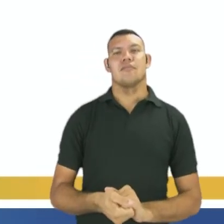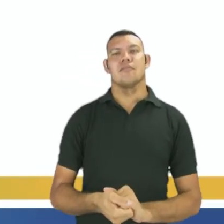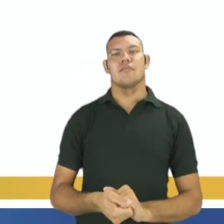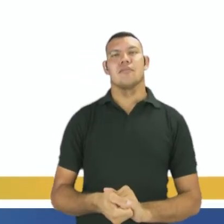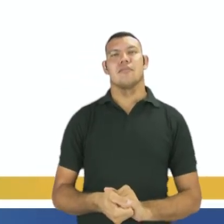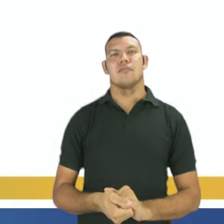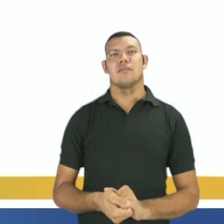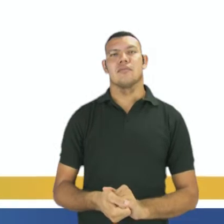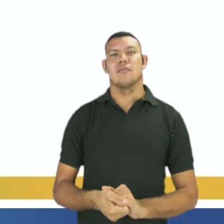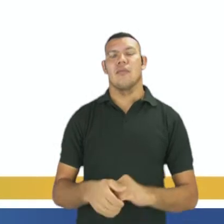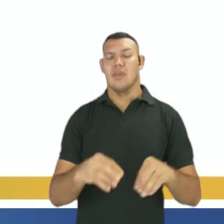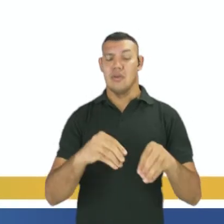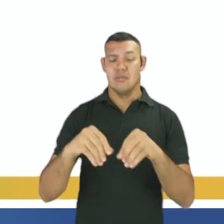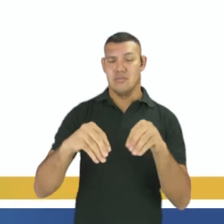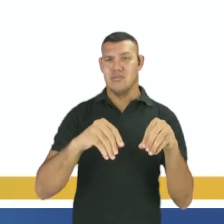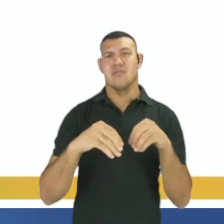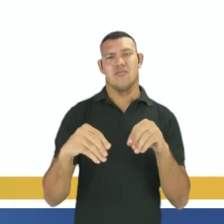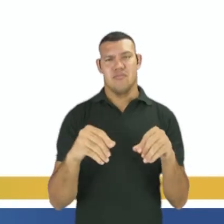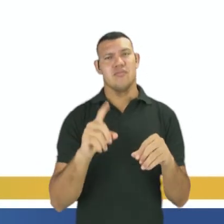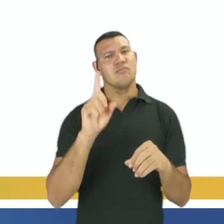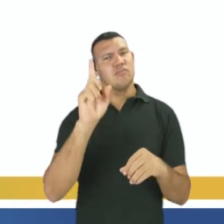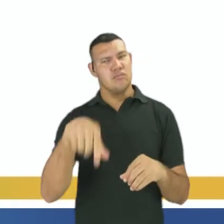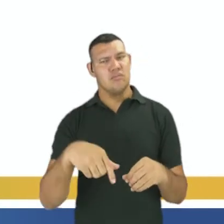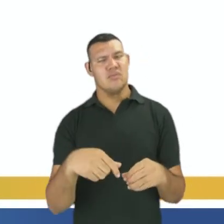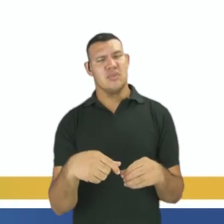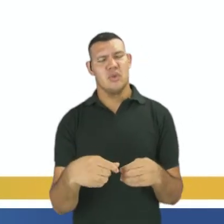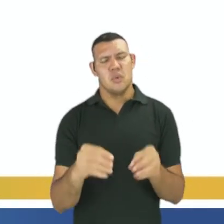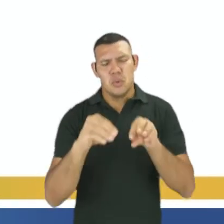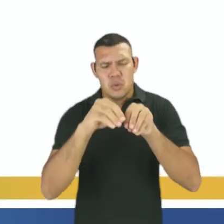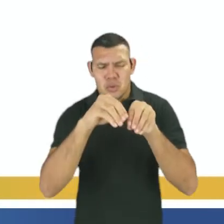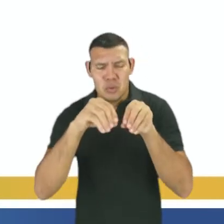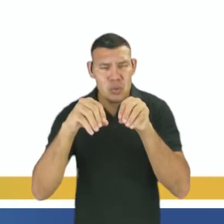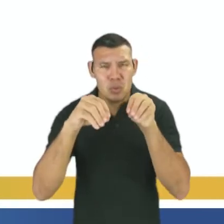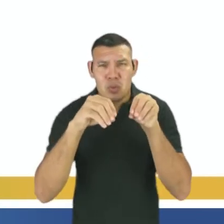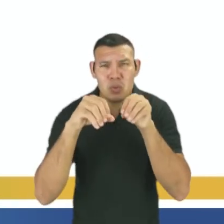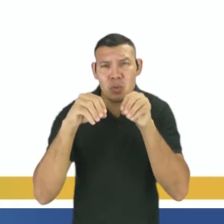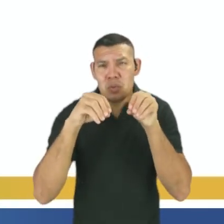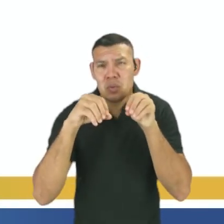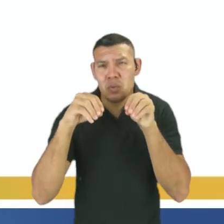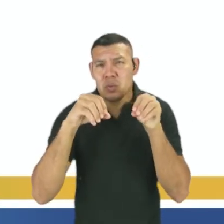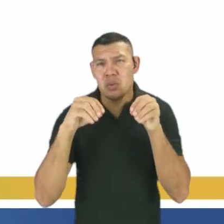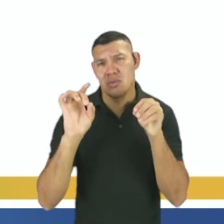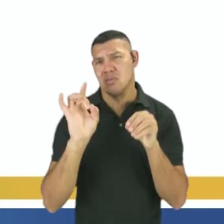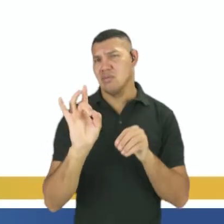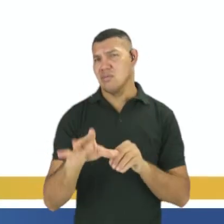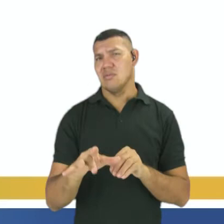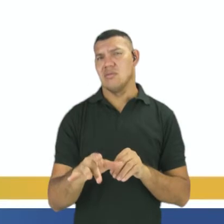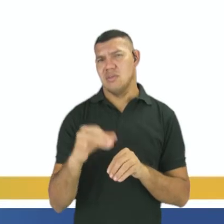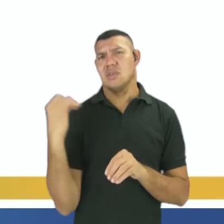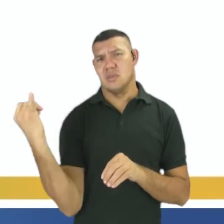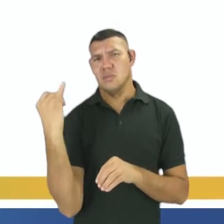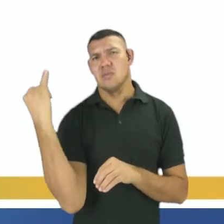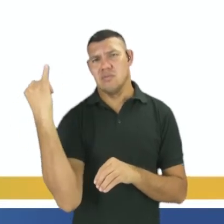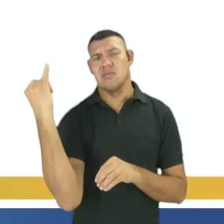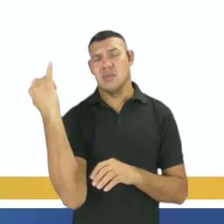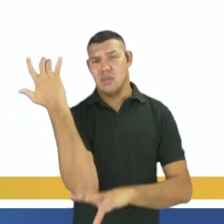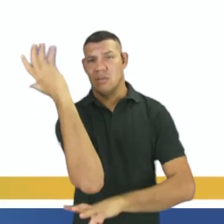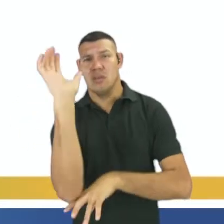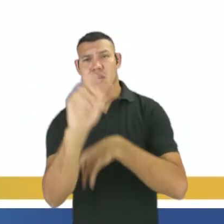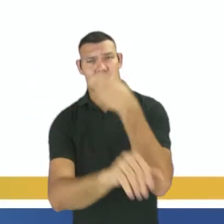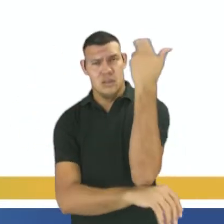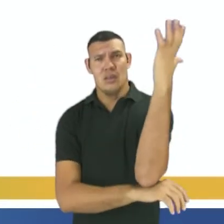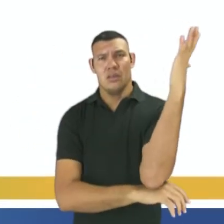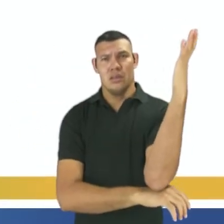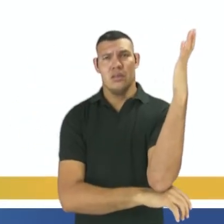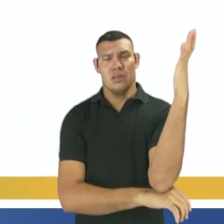utiliza então o solo realmente é considerado uma camada fina fina né Então veja a importância que tem também a floresta por